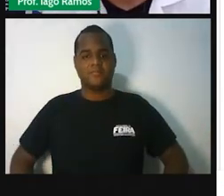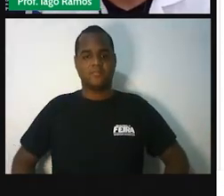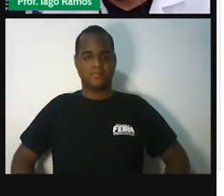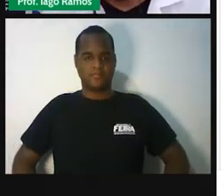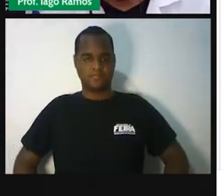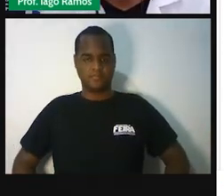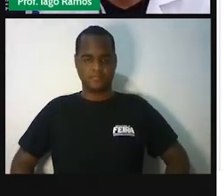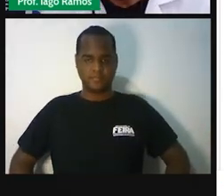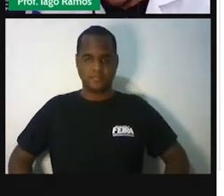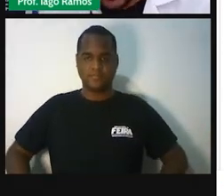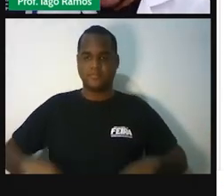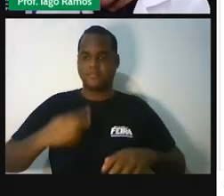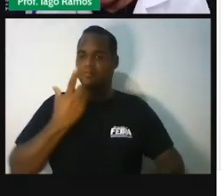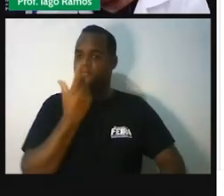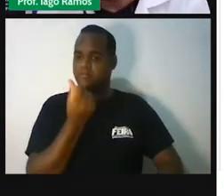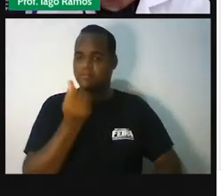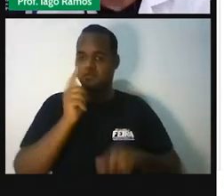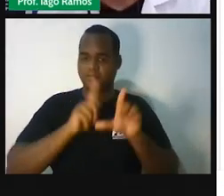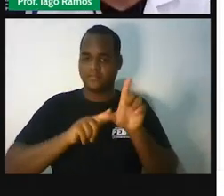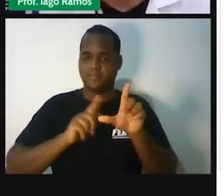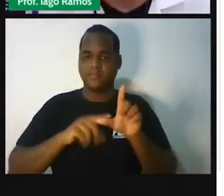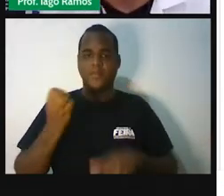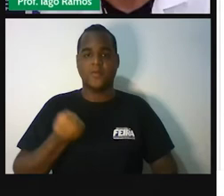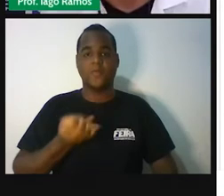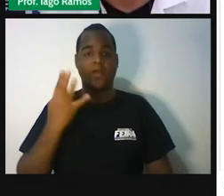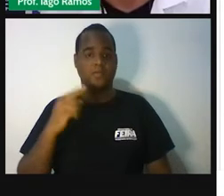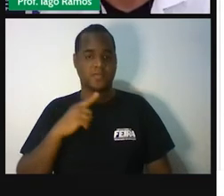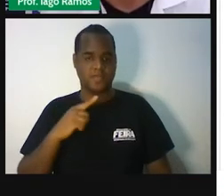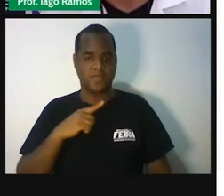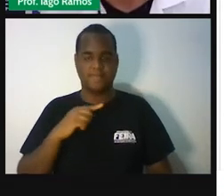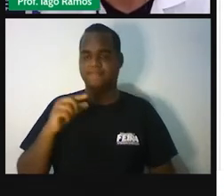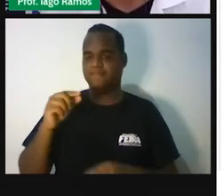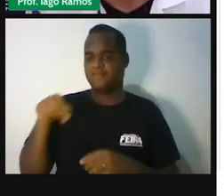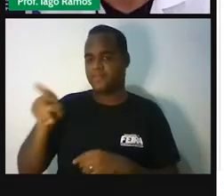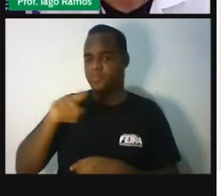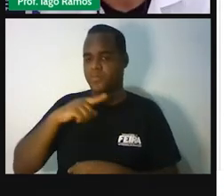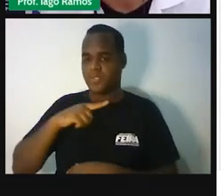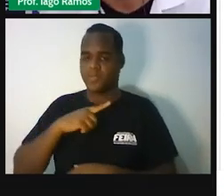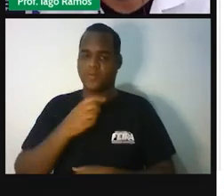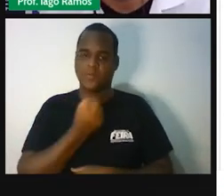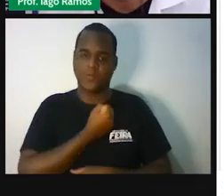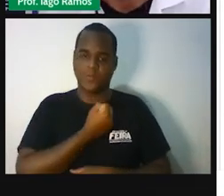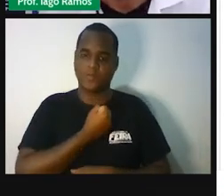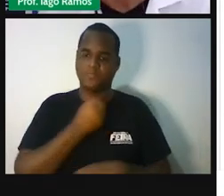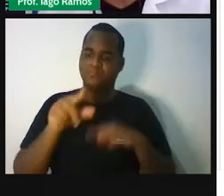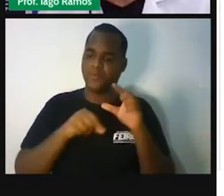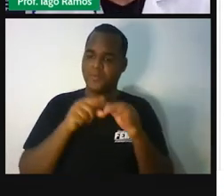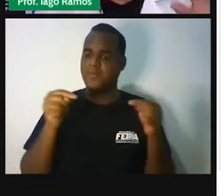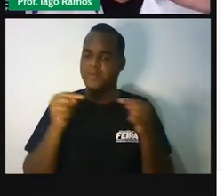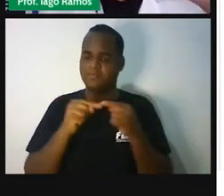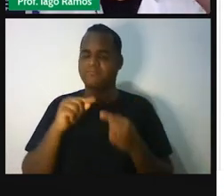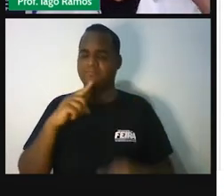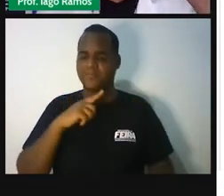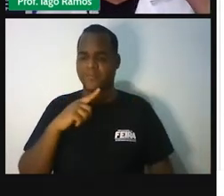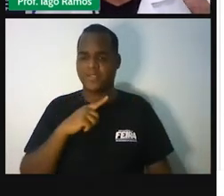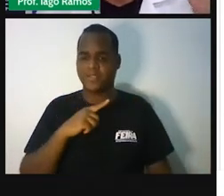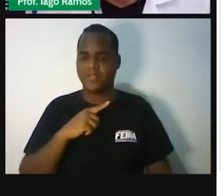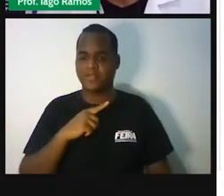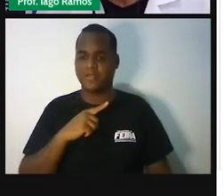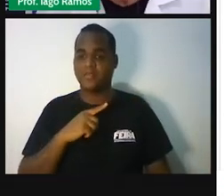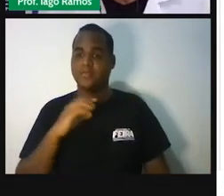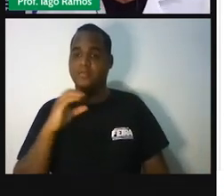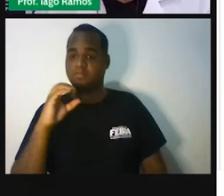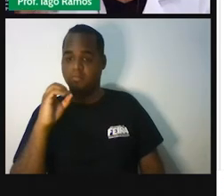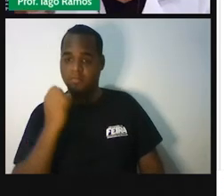26 letras. E quantas opções a gente tem para escolher os números? A gente tem do número